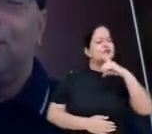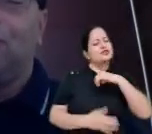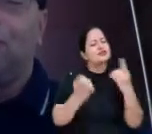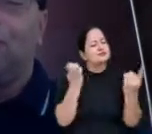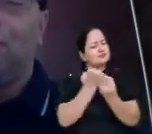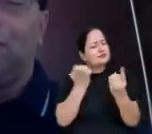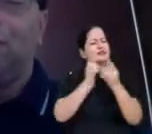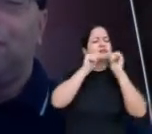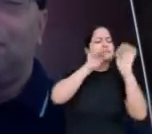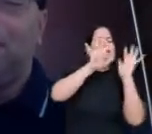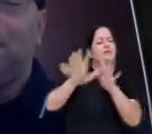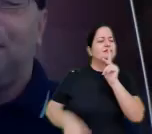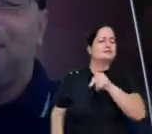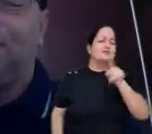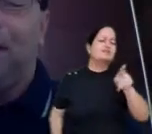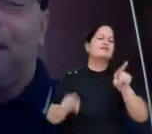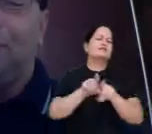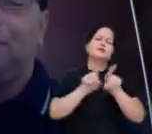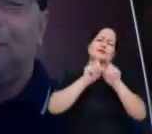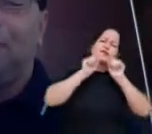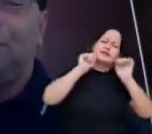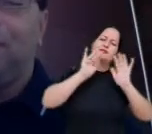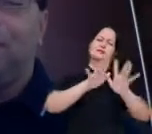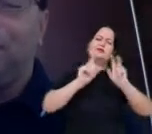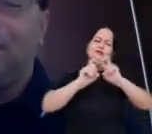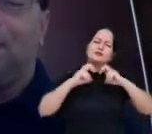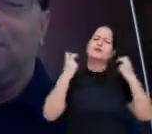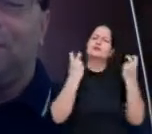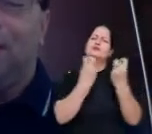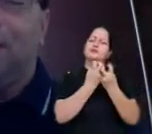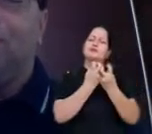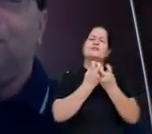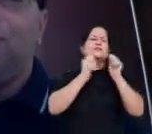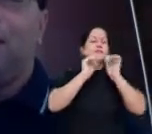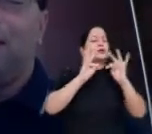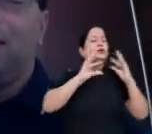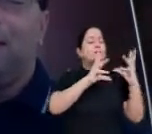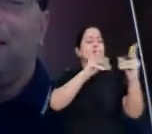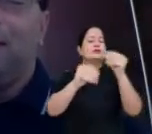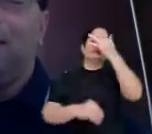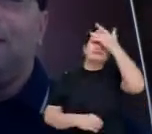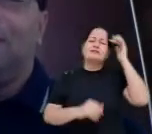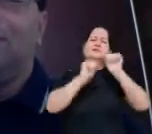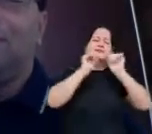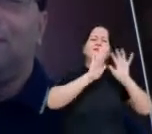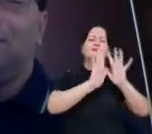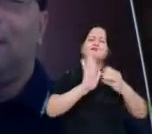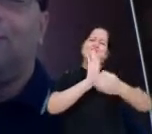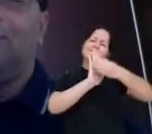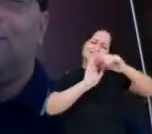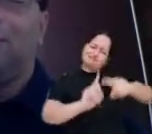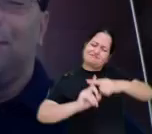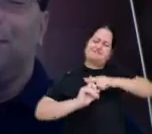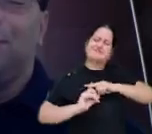Abençoe os cultos e todos que participarão. Abençoe, Senhor, a nossa igreja. Cuida de cada lar e dá-nos, ó Deus,